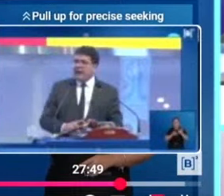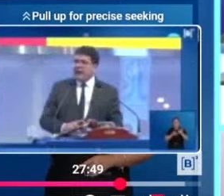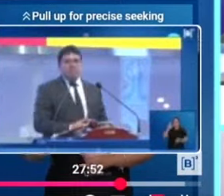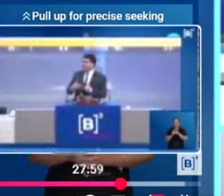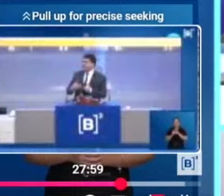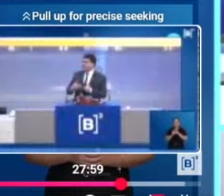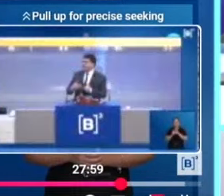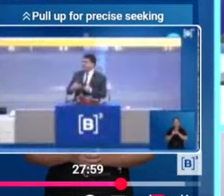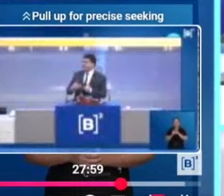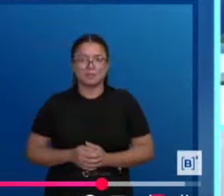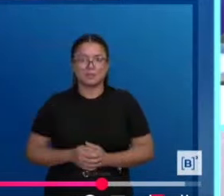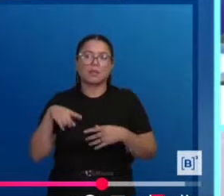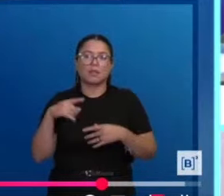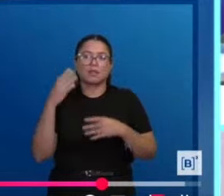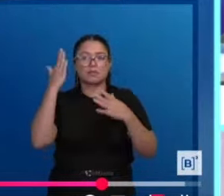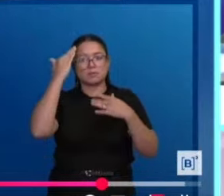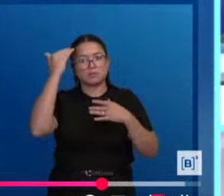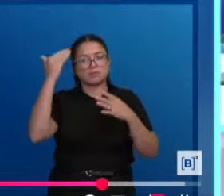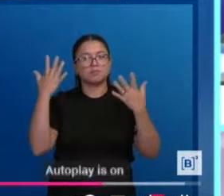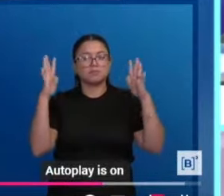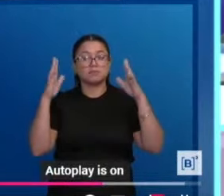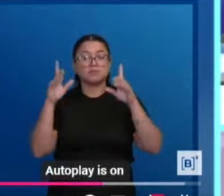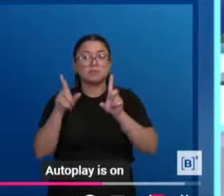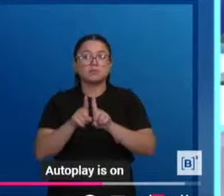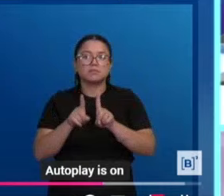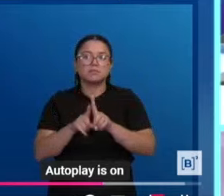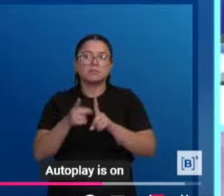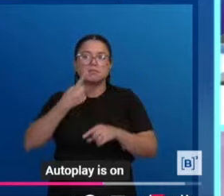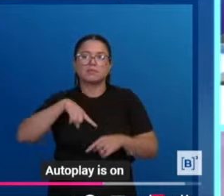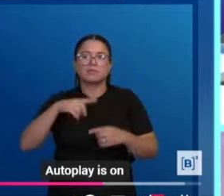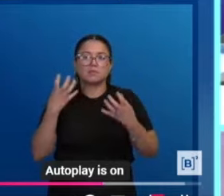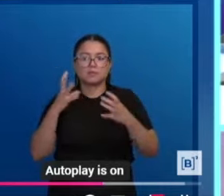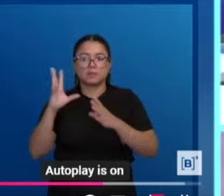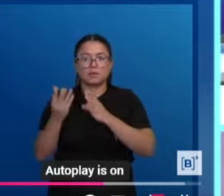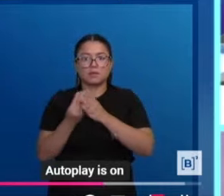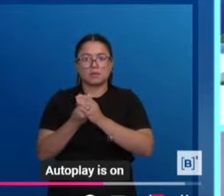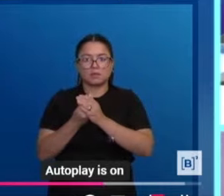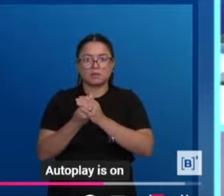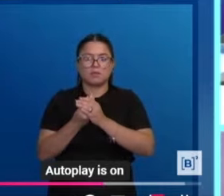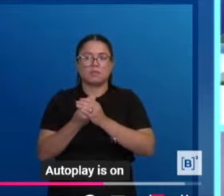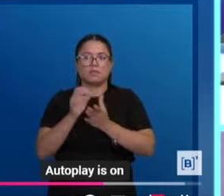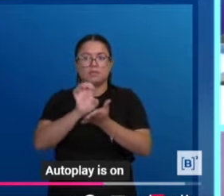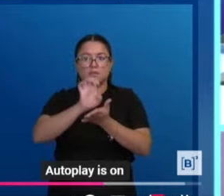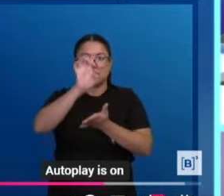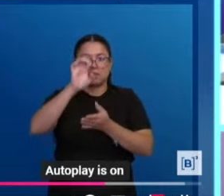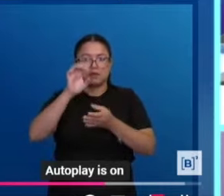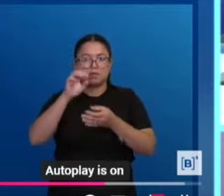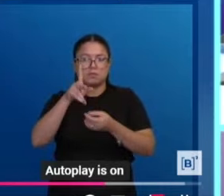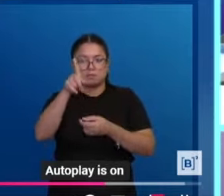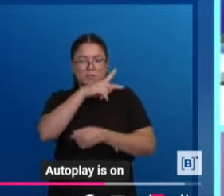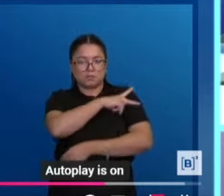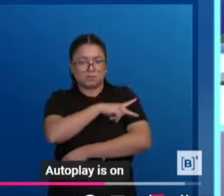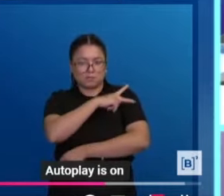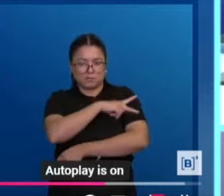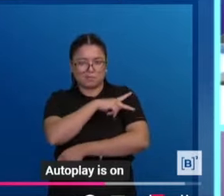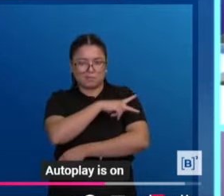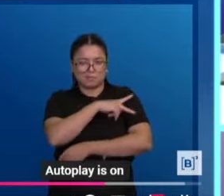o acesso, alcançando 99% de cobertura de água até